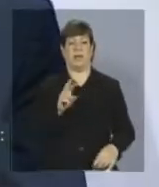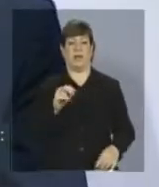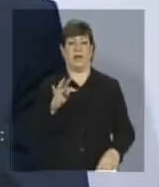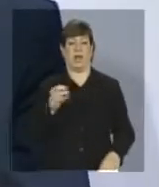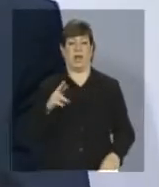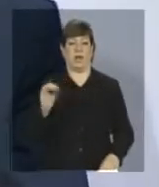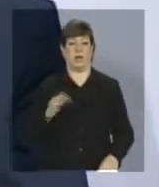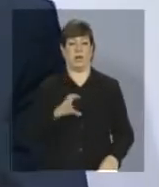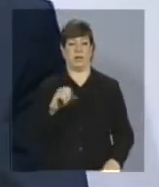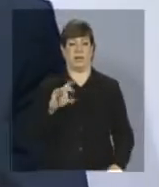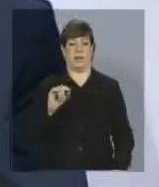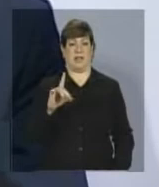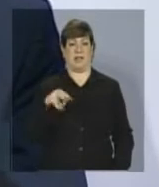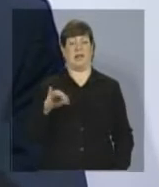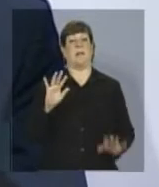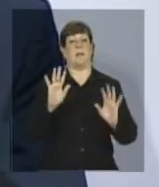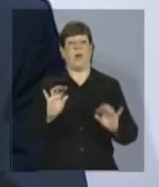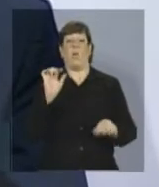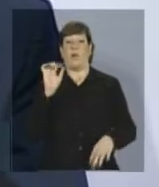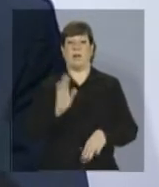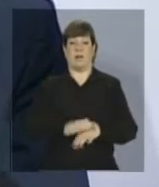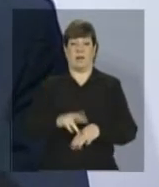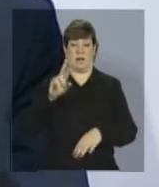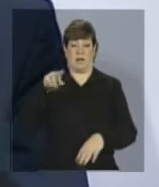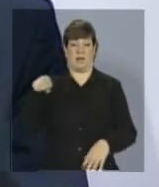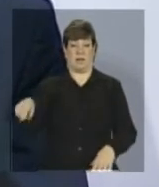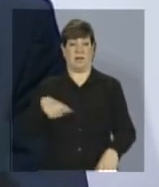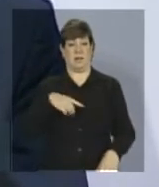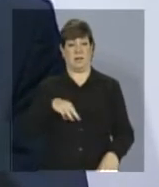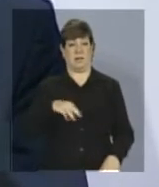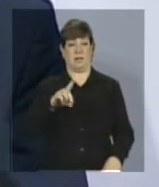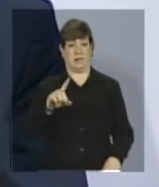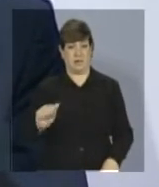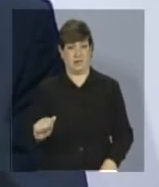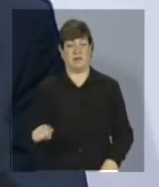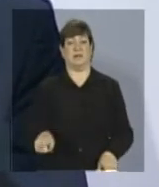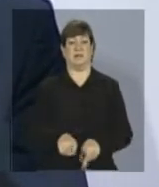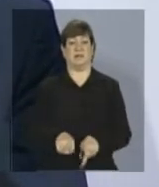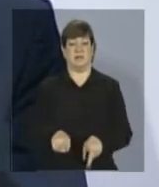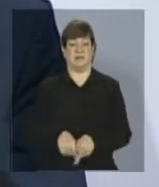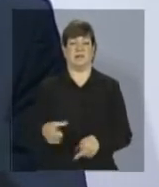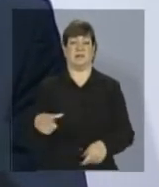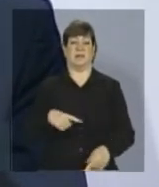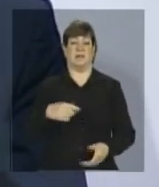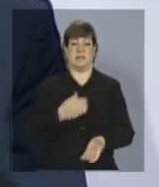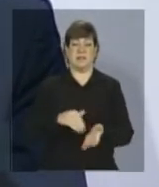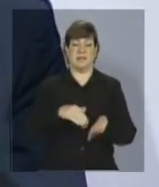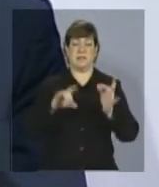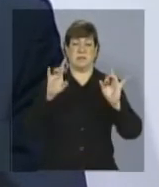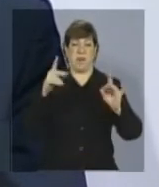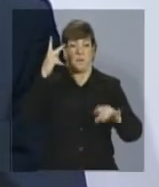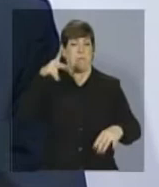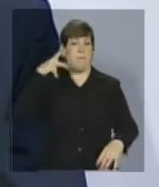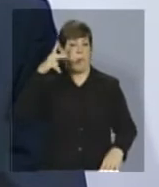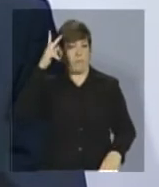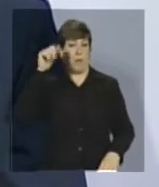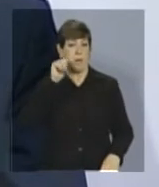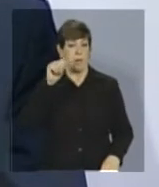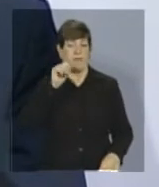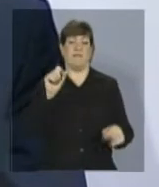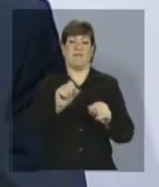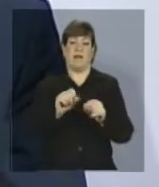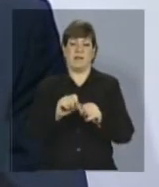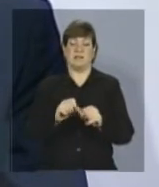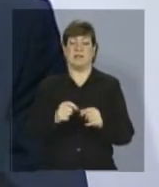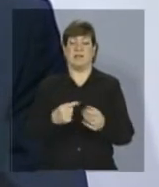ao MDA, o MDA, em parceria com as Secretarias Estaduais de Política para as Mulheres, criando um ambiente propício